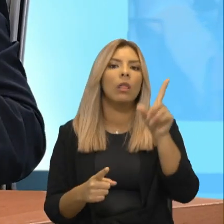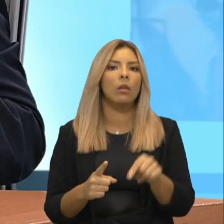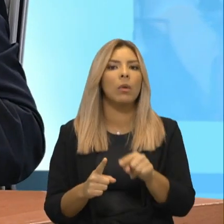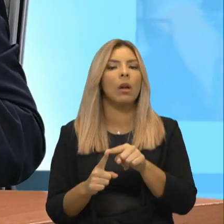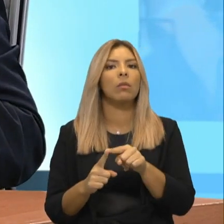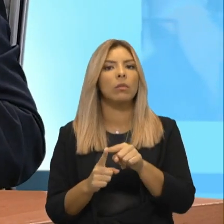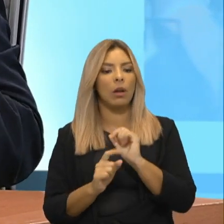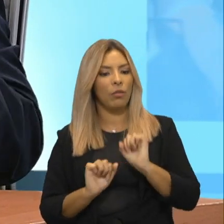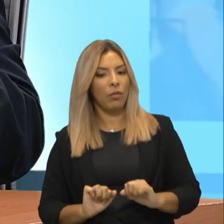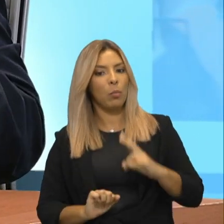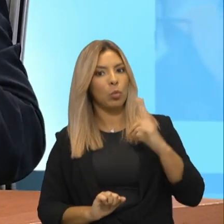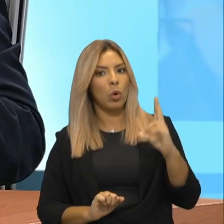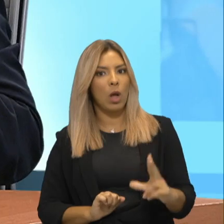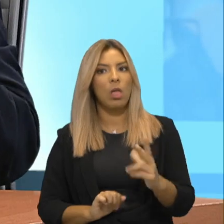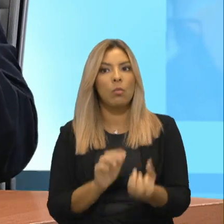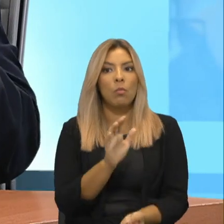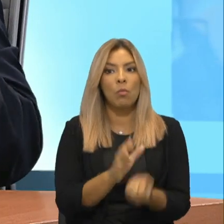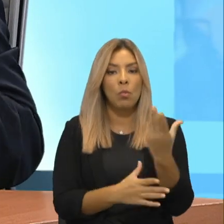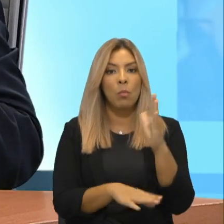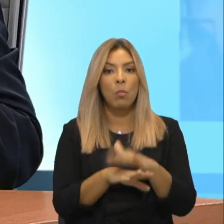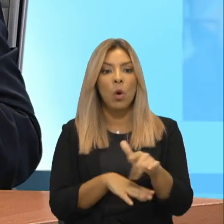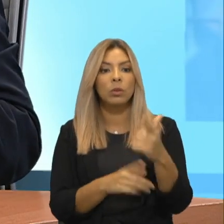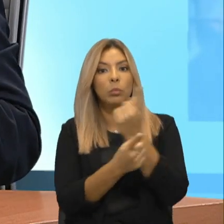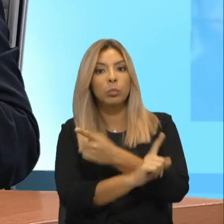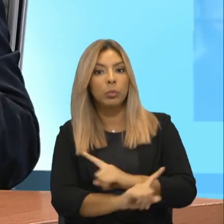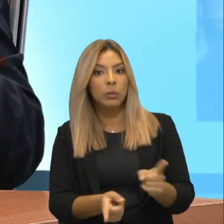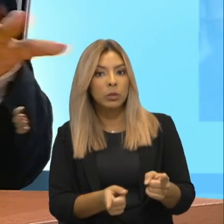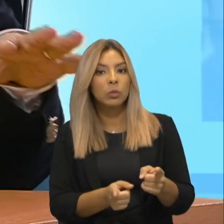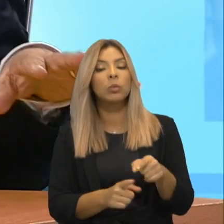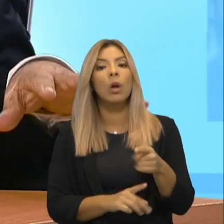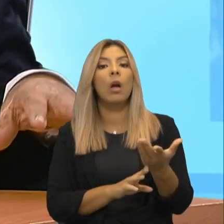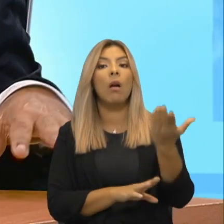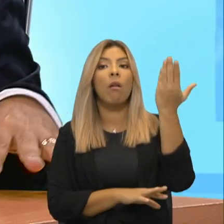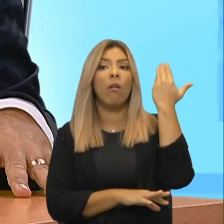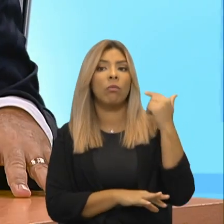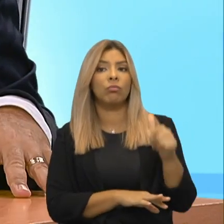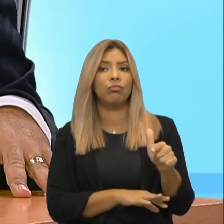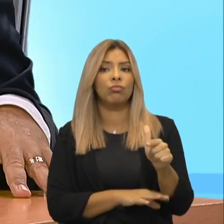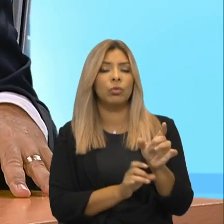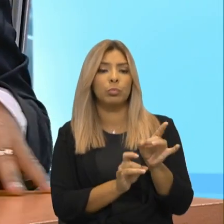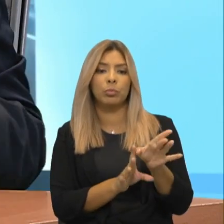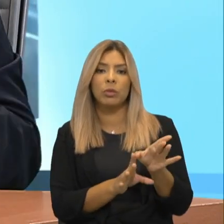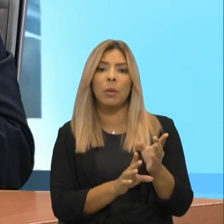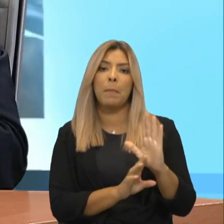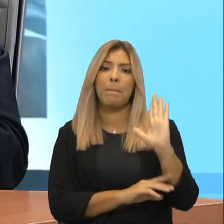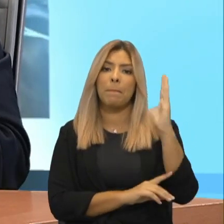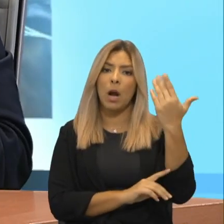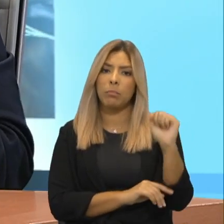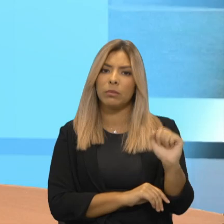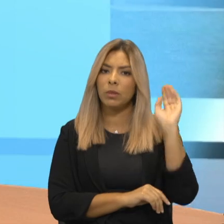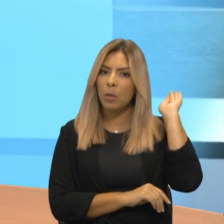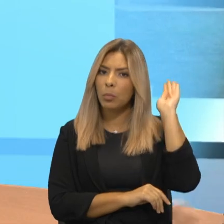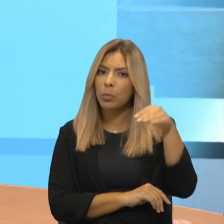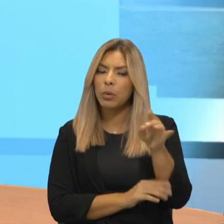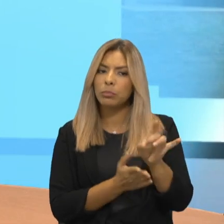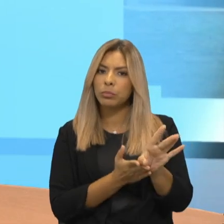são fundadas quando as ordens e congregações estavam proibidas, porque tinham sido expulsas pela Primeira República e havia uma